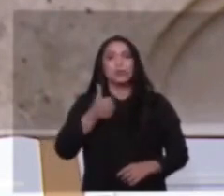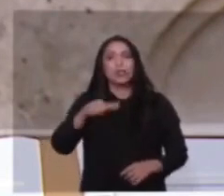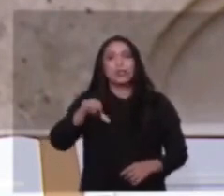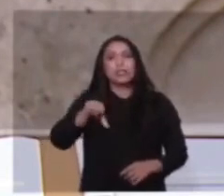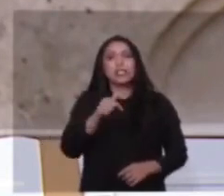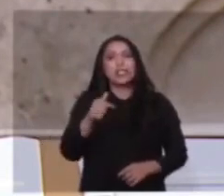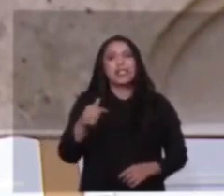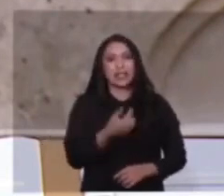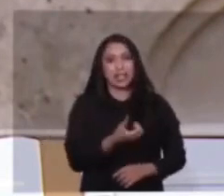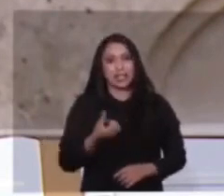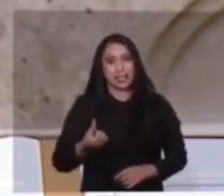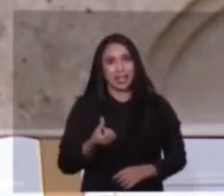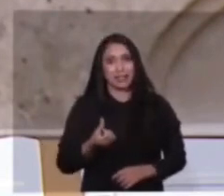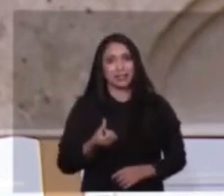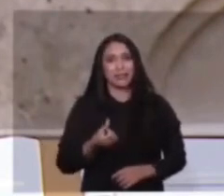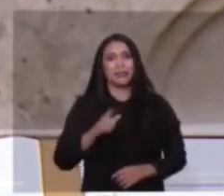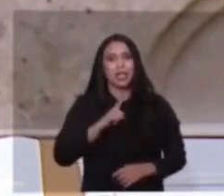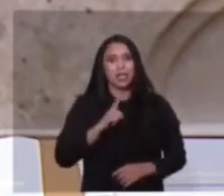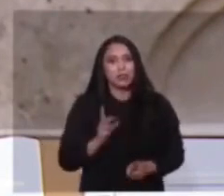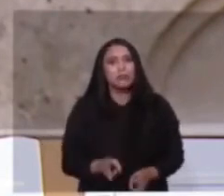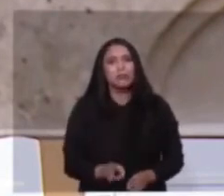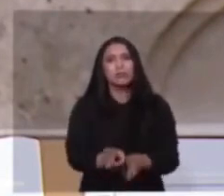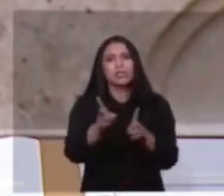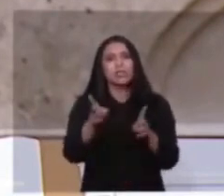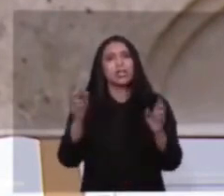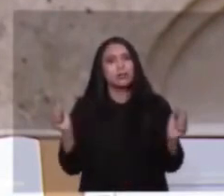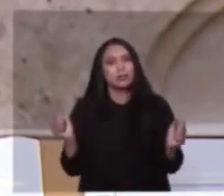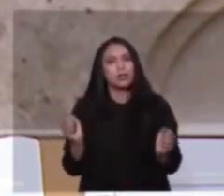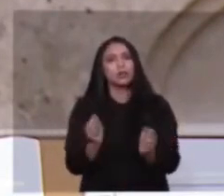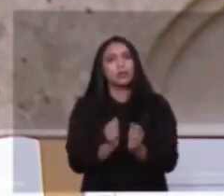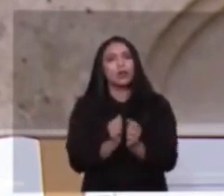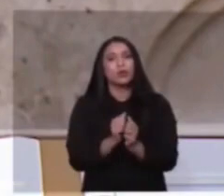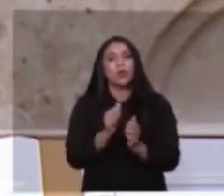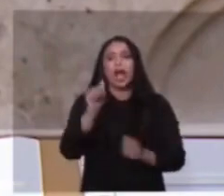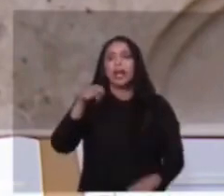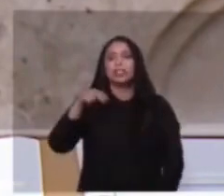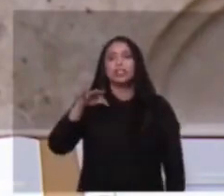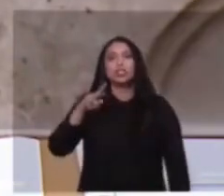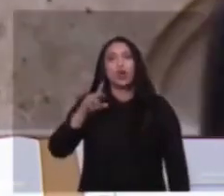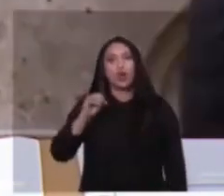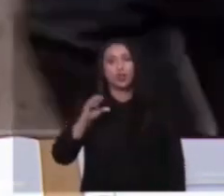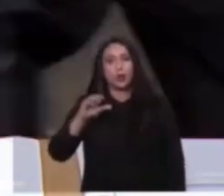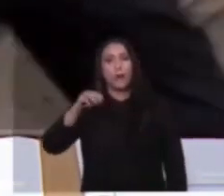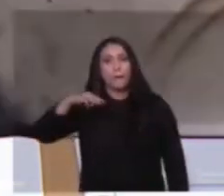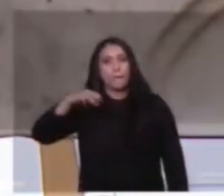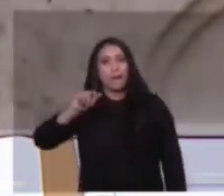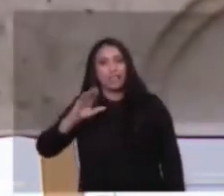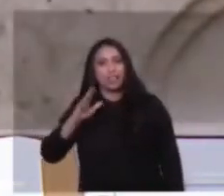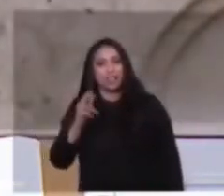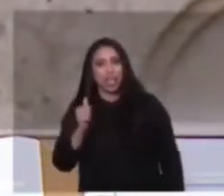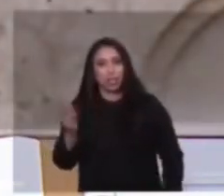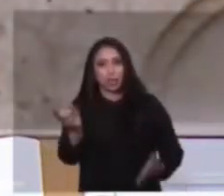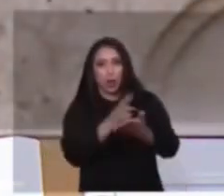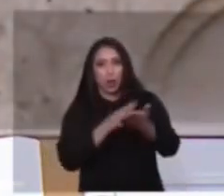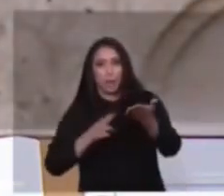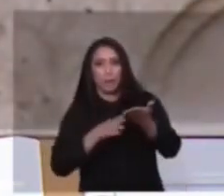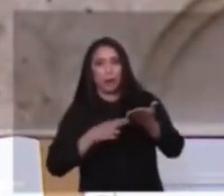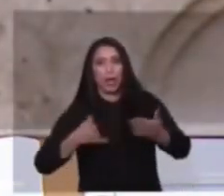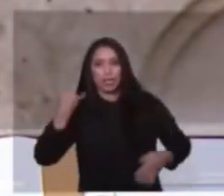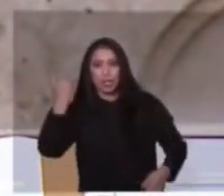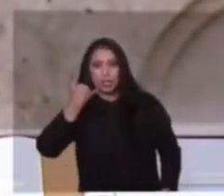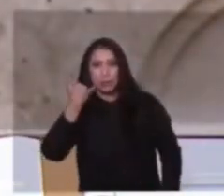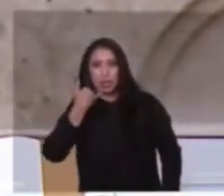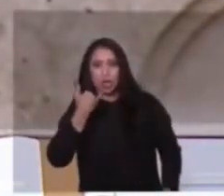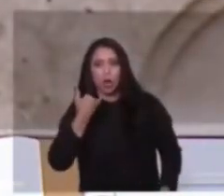1976, tendo presente sempre os versos de Antônio Machado, o inspirado poeta espanhol,